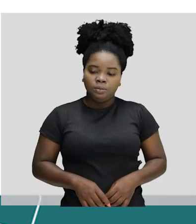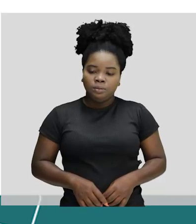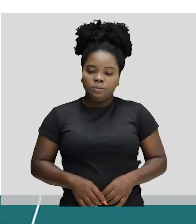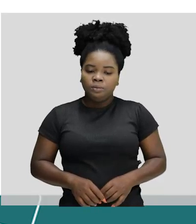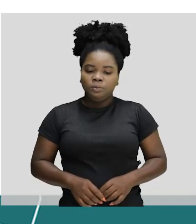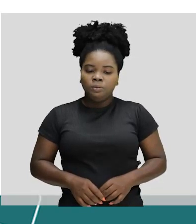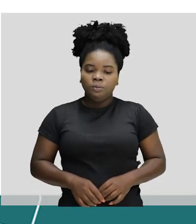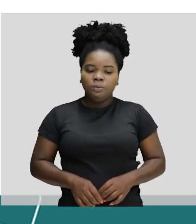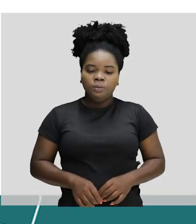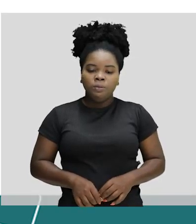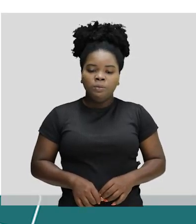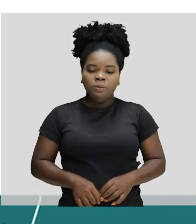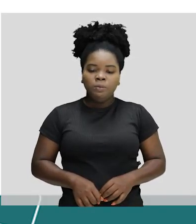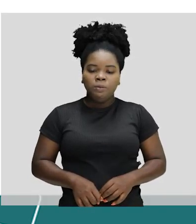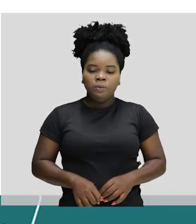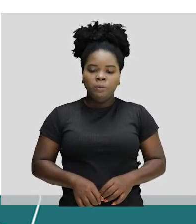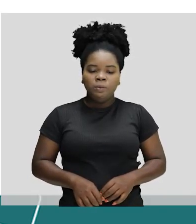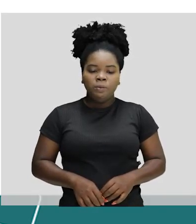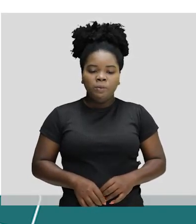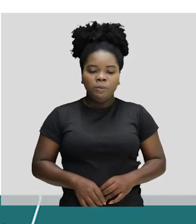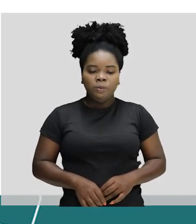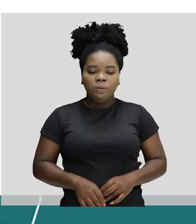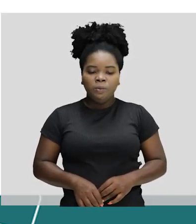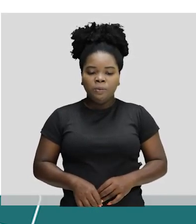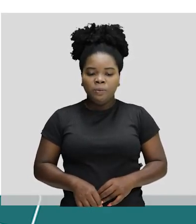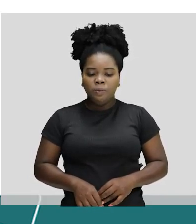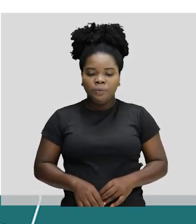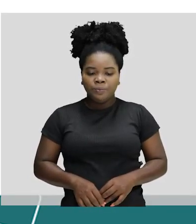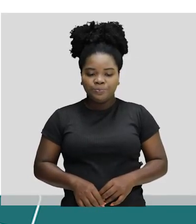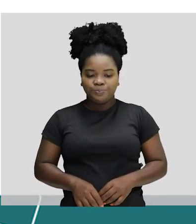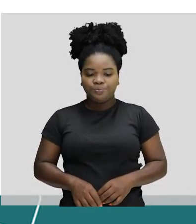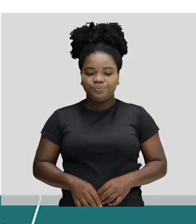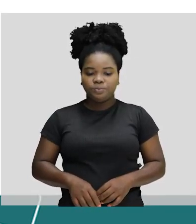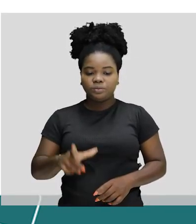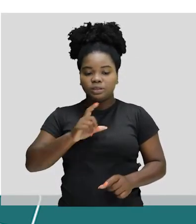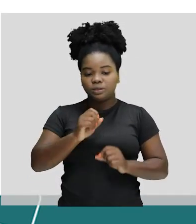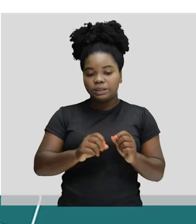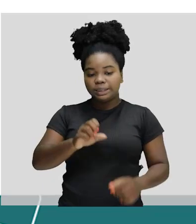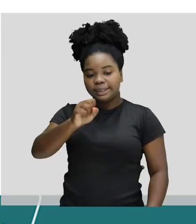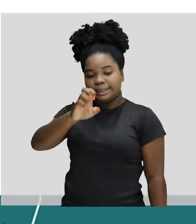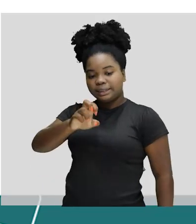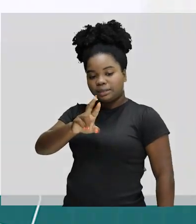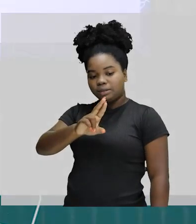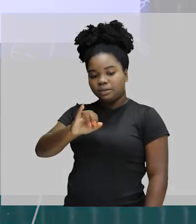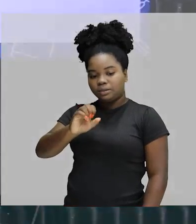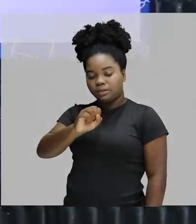forma composta apenas por um i, sendo anulado o hiato. Então, ficaria seríssimo,